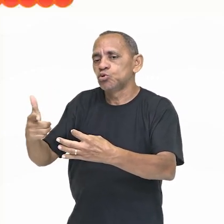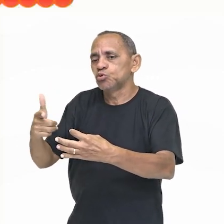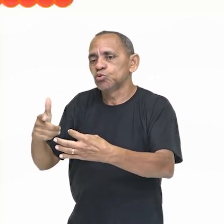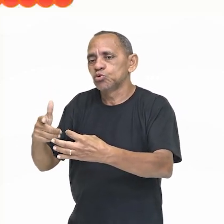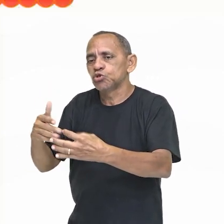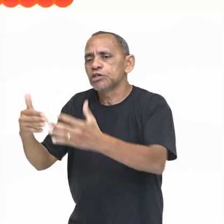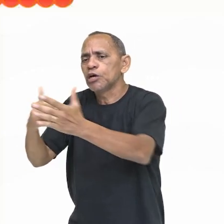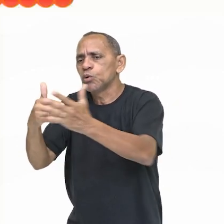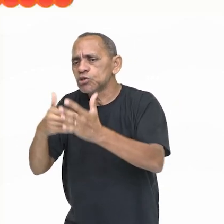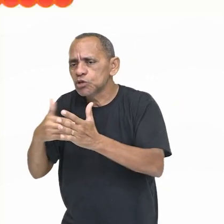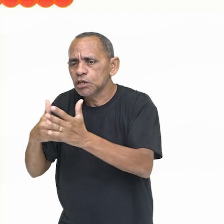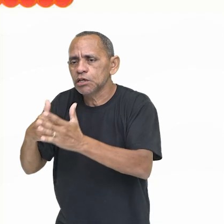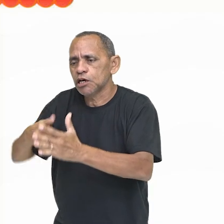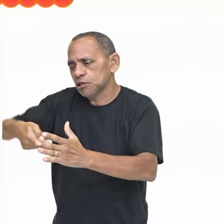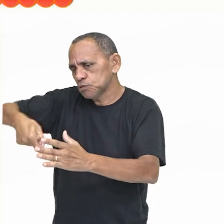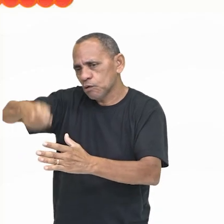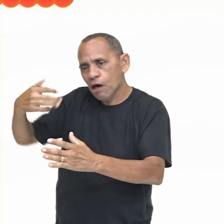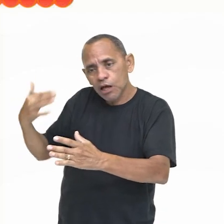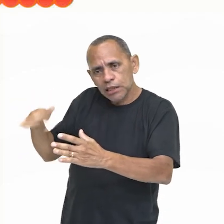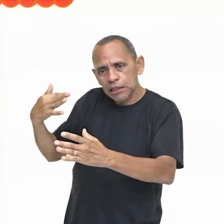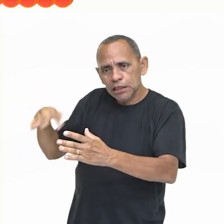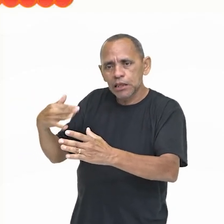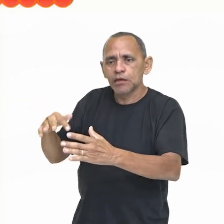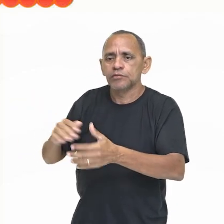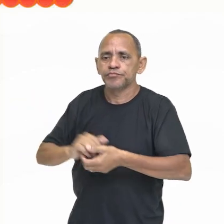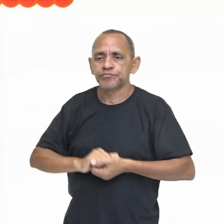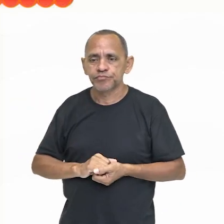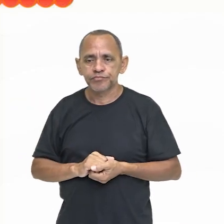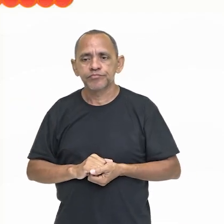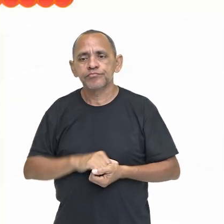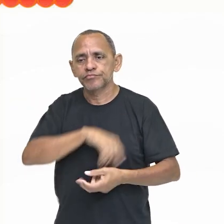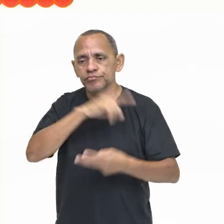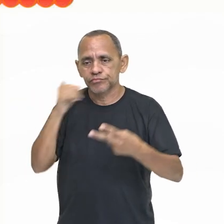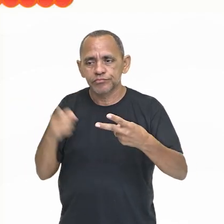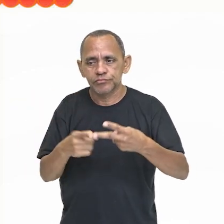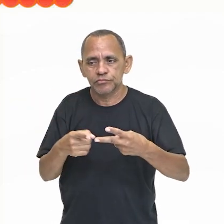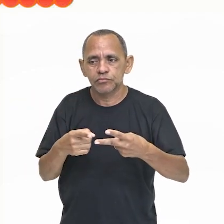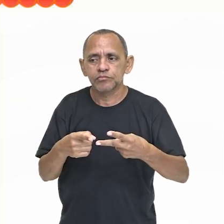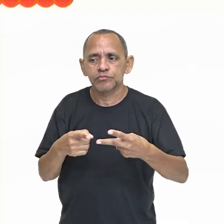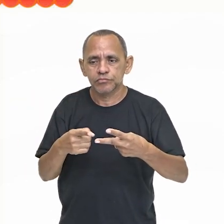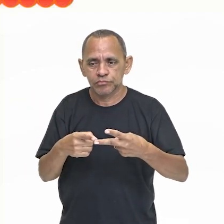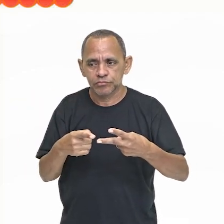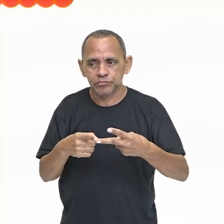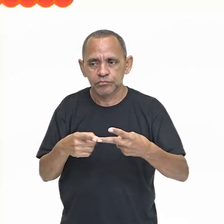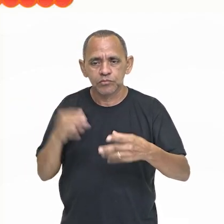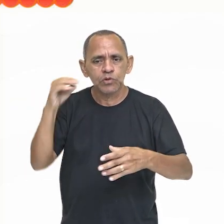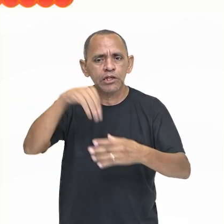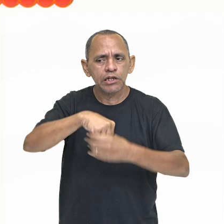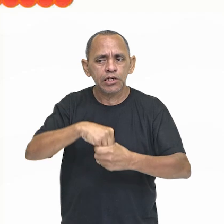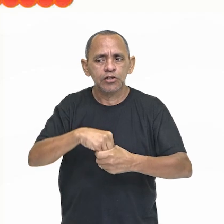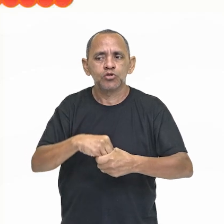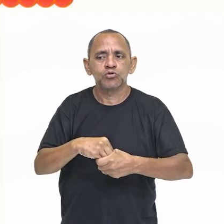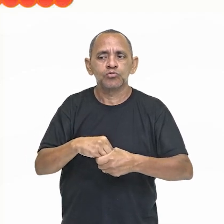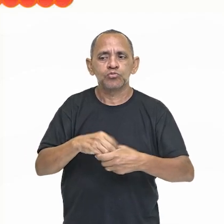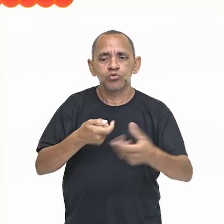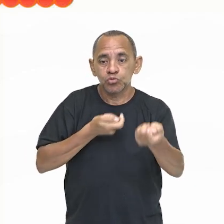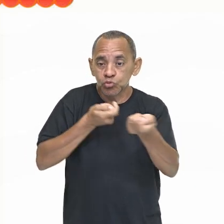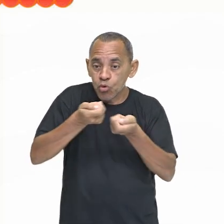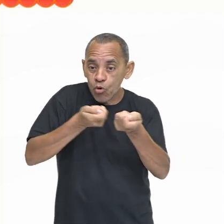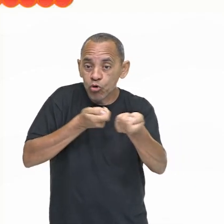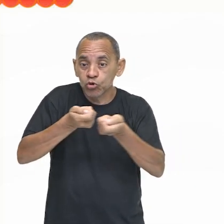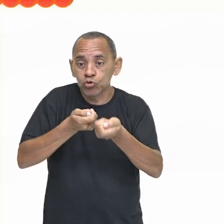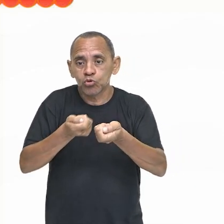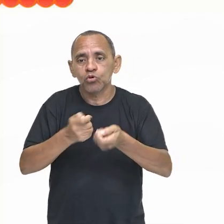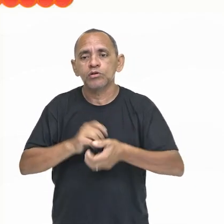aqui a convecção térmica. Nós temos aqui a convecção que vai envolver